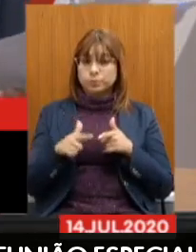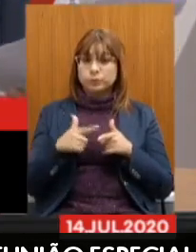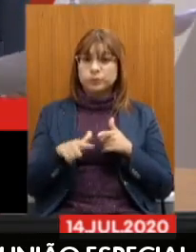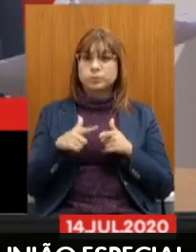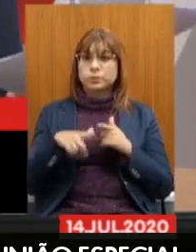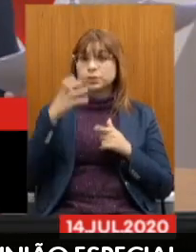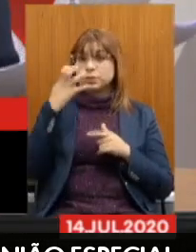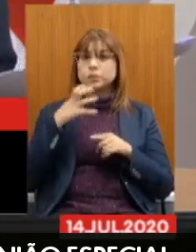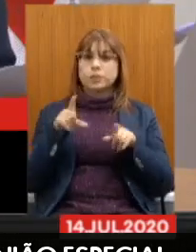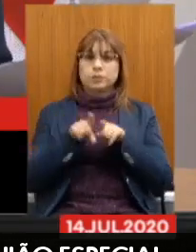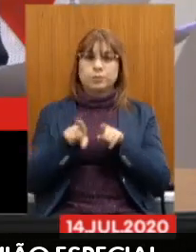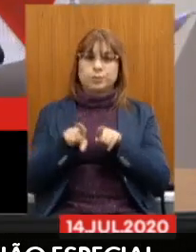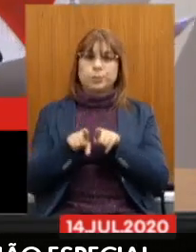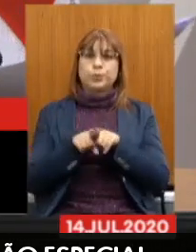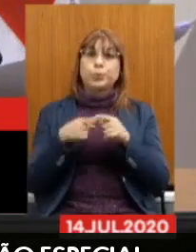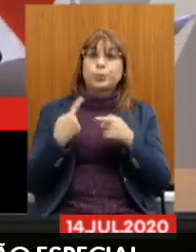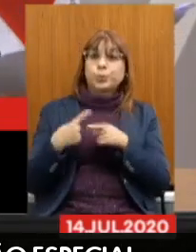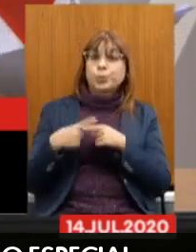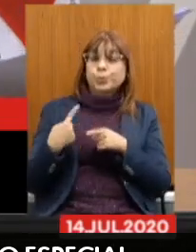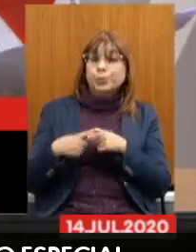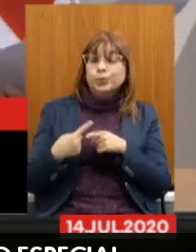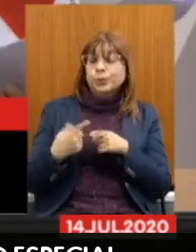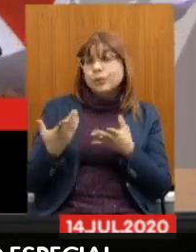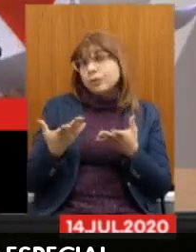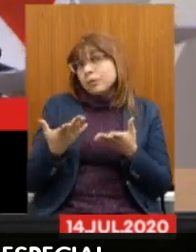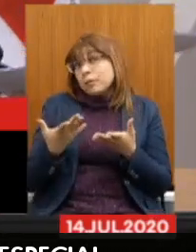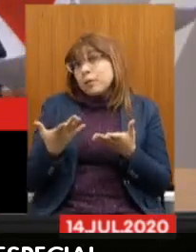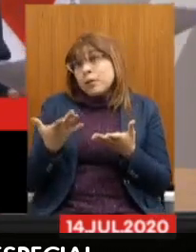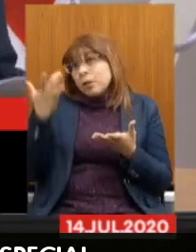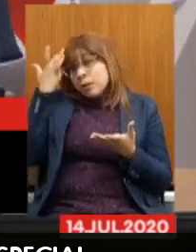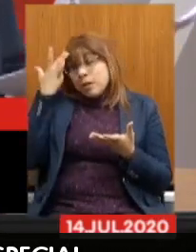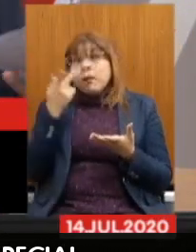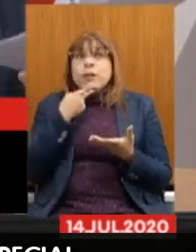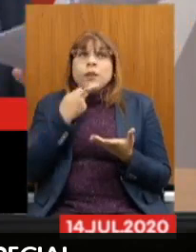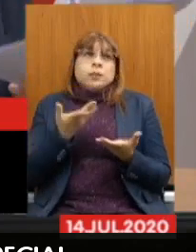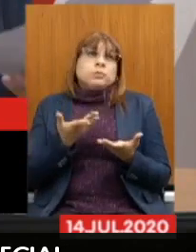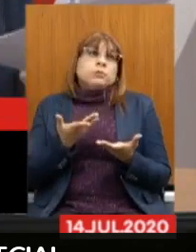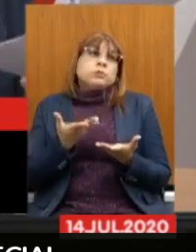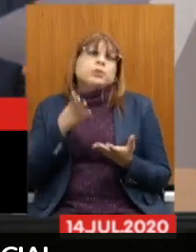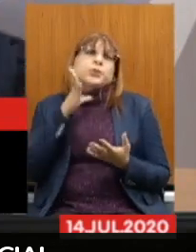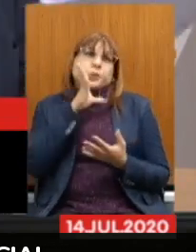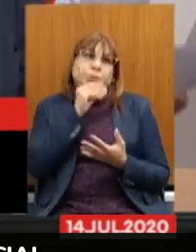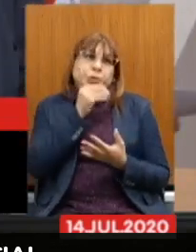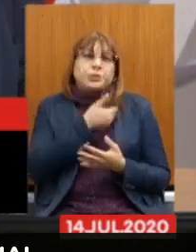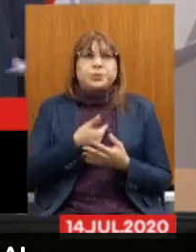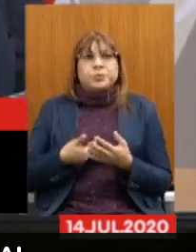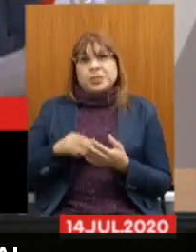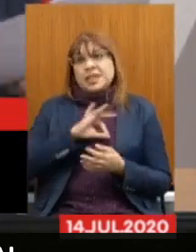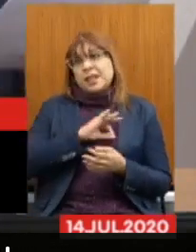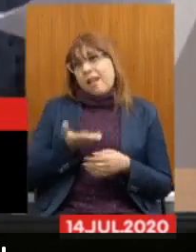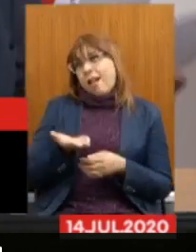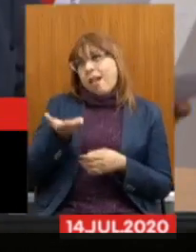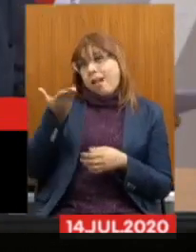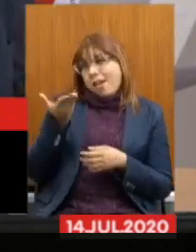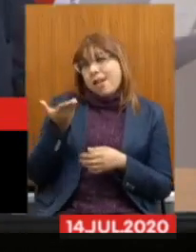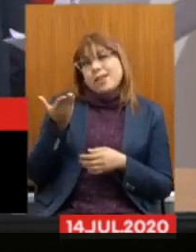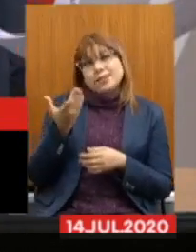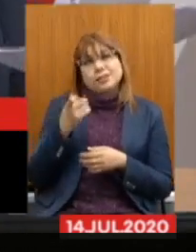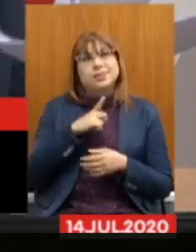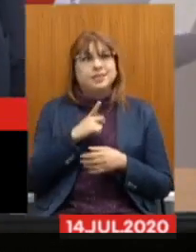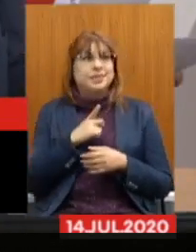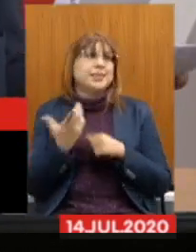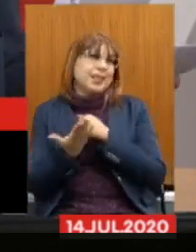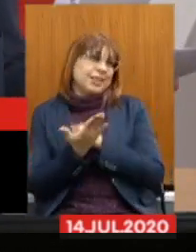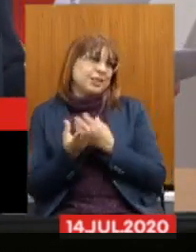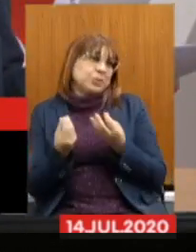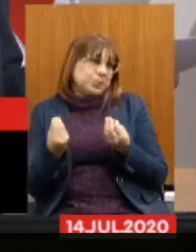muito sério, porque é muito fácil dizer que funcionário público recebe muito, que tem muita vantagem.